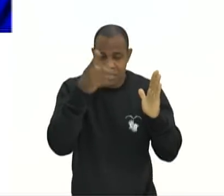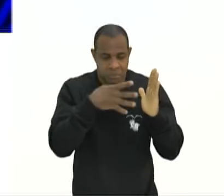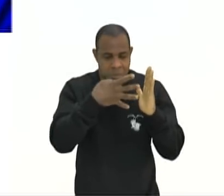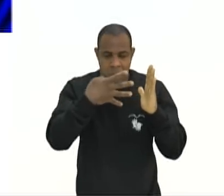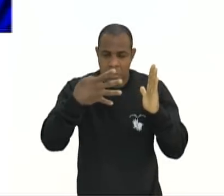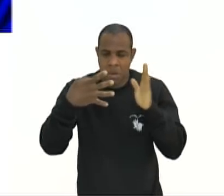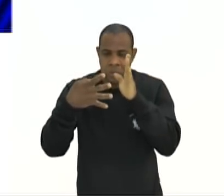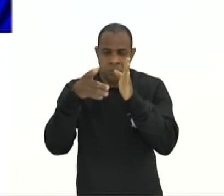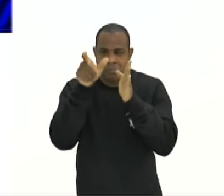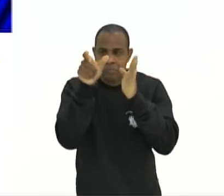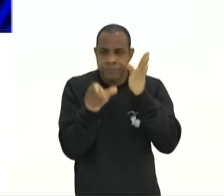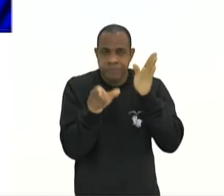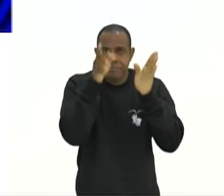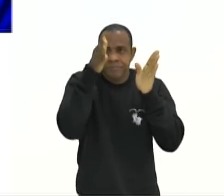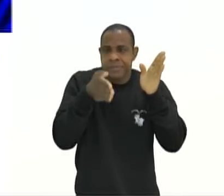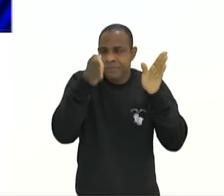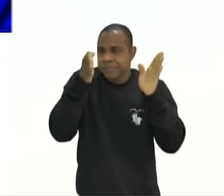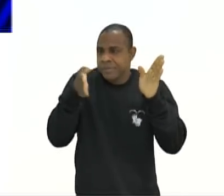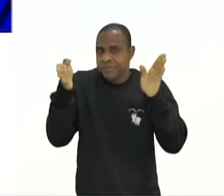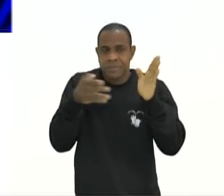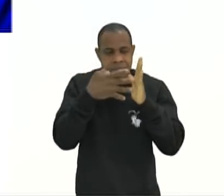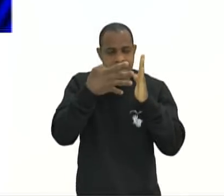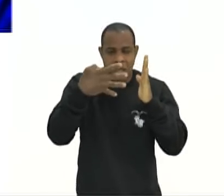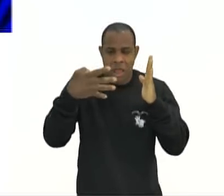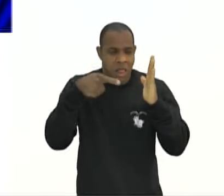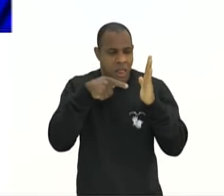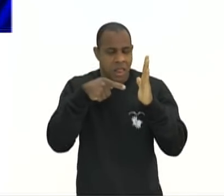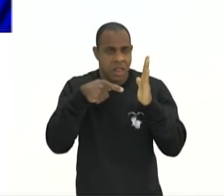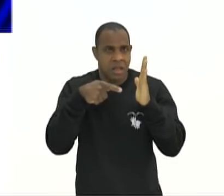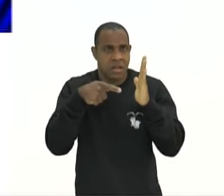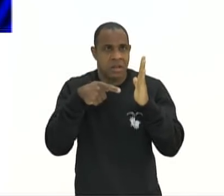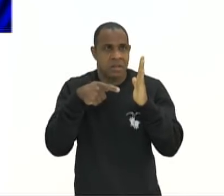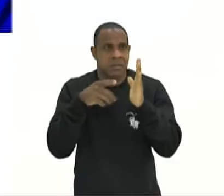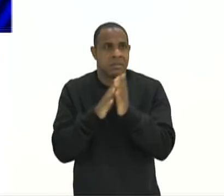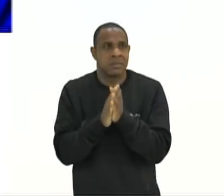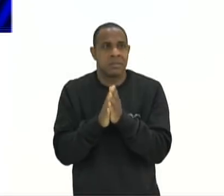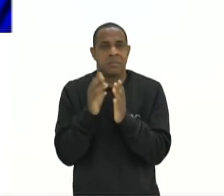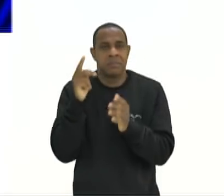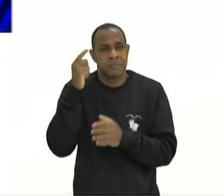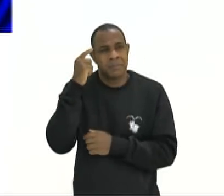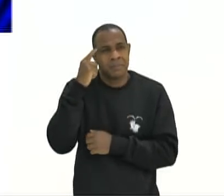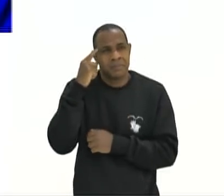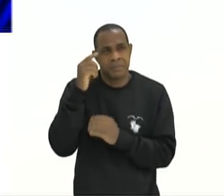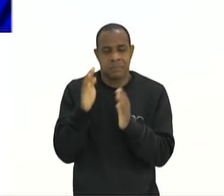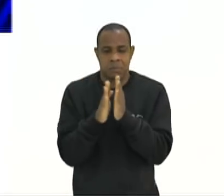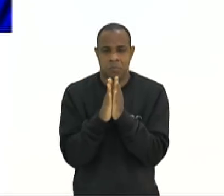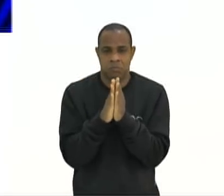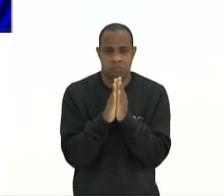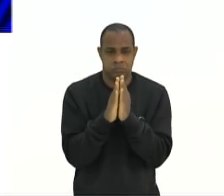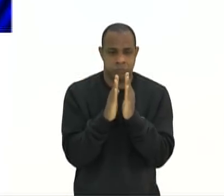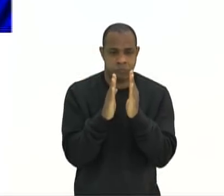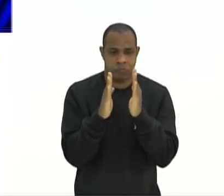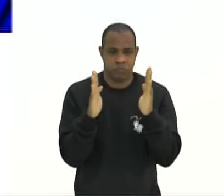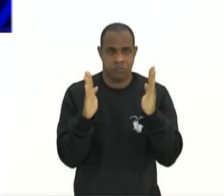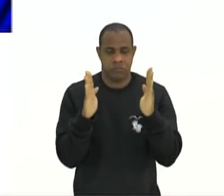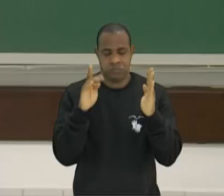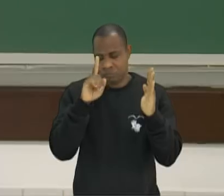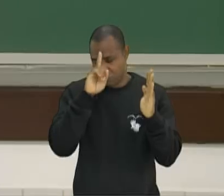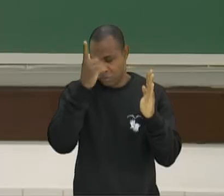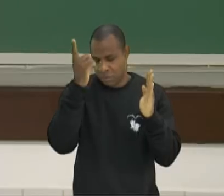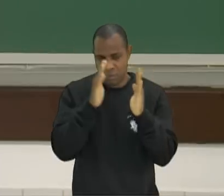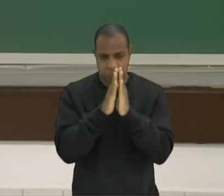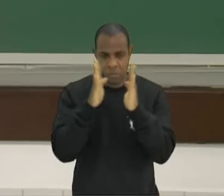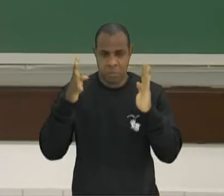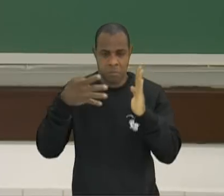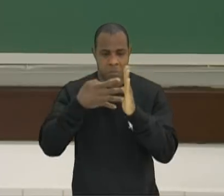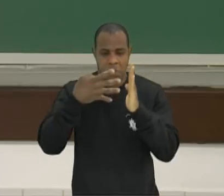esse espaçamento, percebam que você vai começar de uma maneira um pouco pequena e você vai ampliar a ideia da frente de